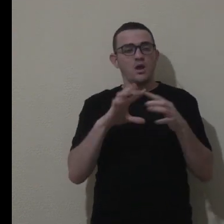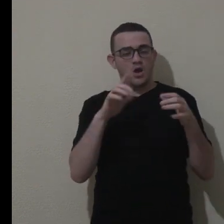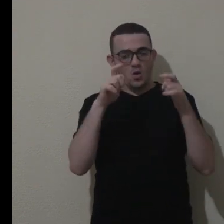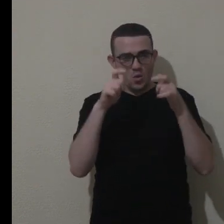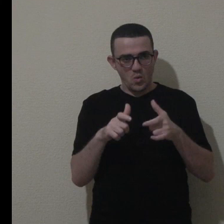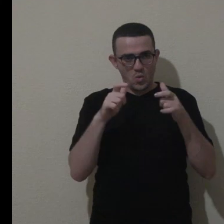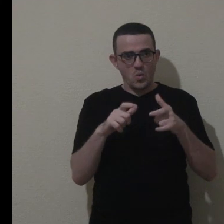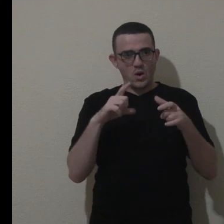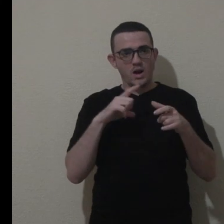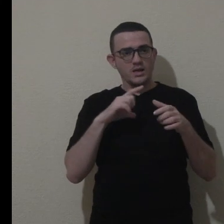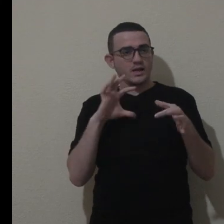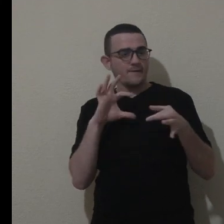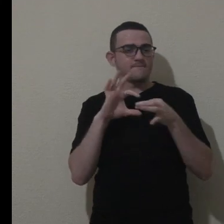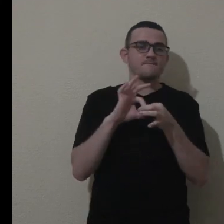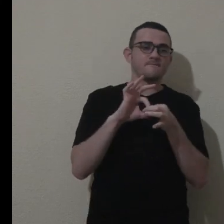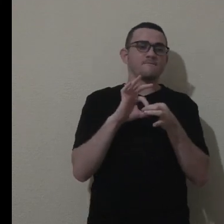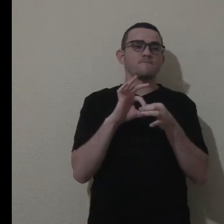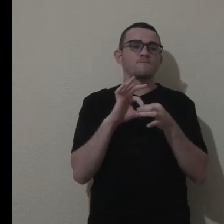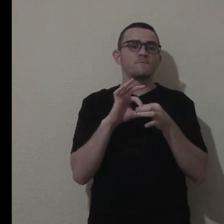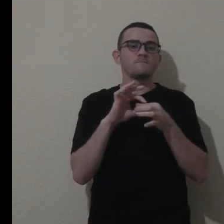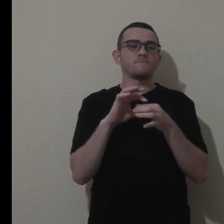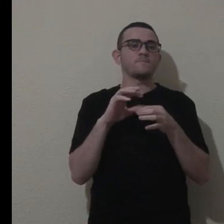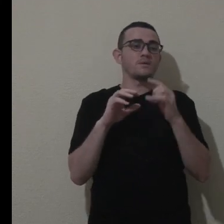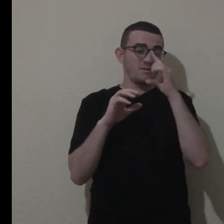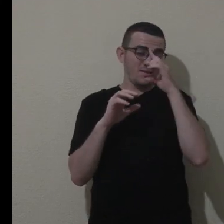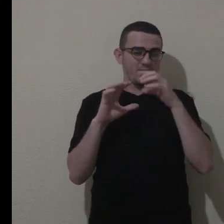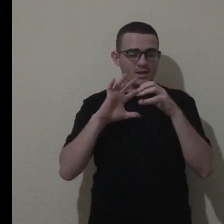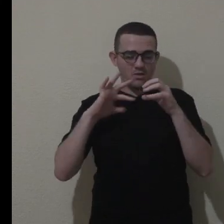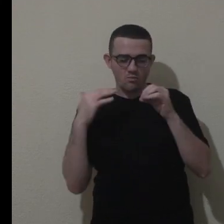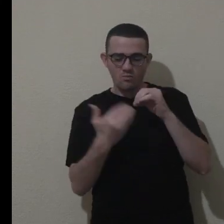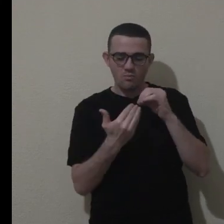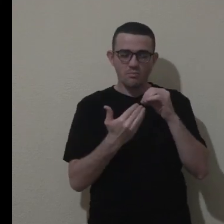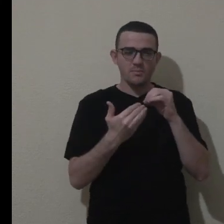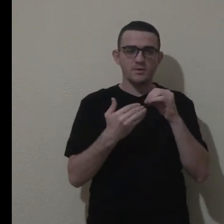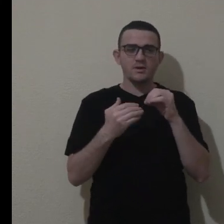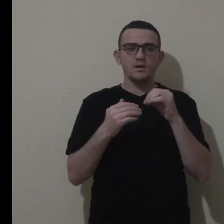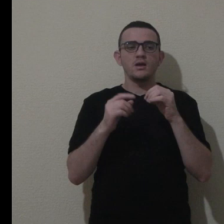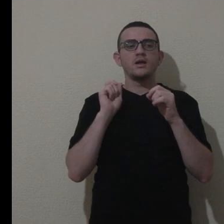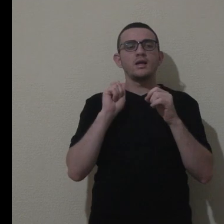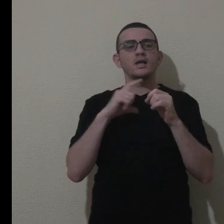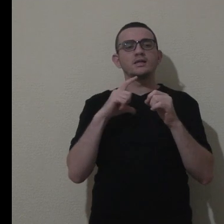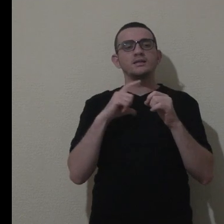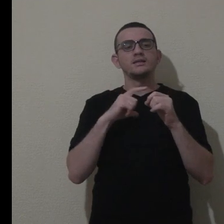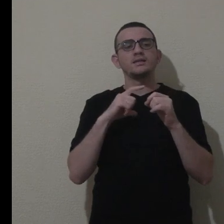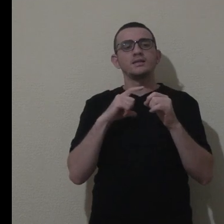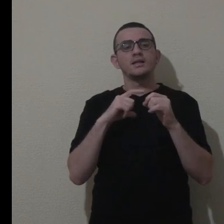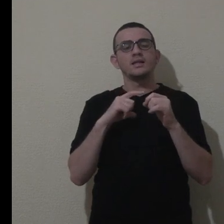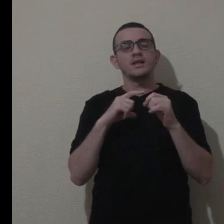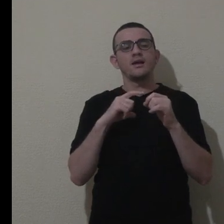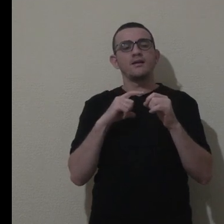que envolve área tegmentar, né, núcleo accumbens e córtex pré-frontal, e que tem